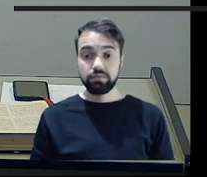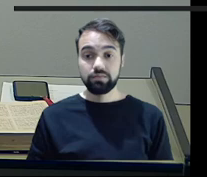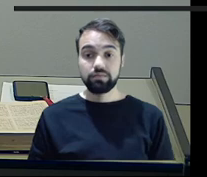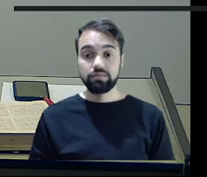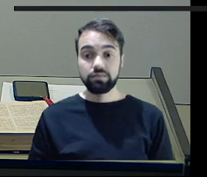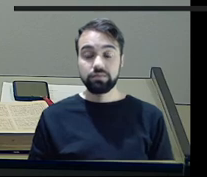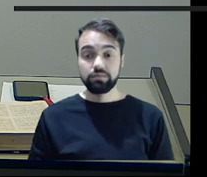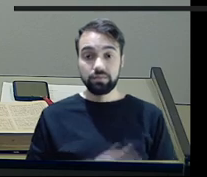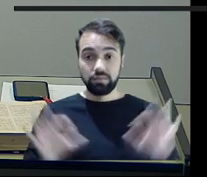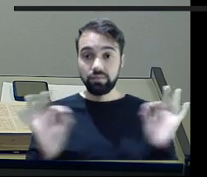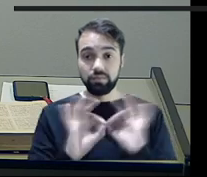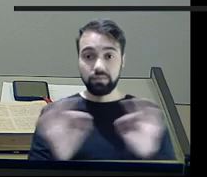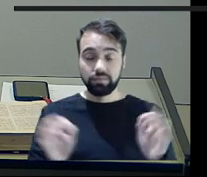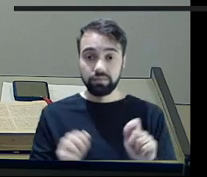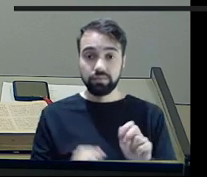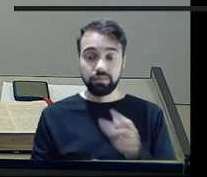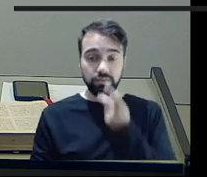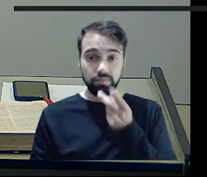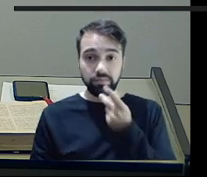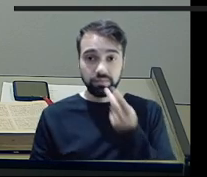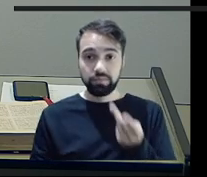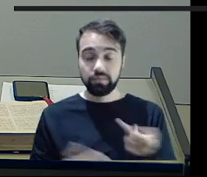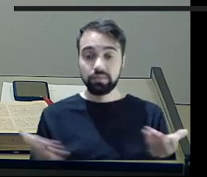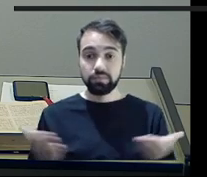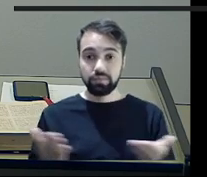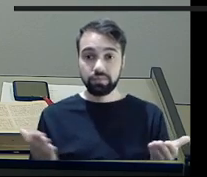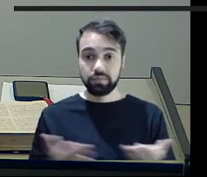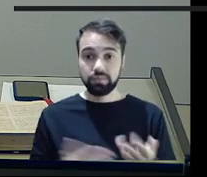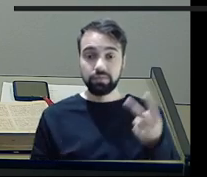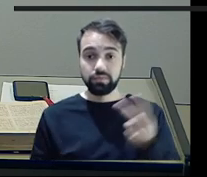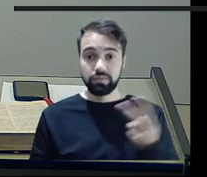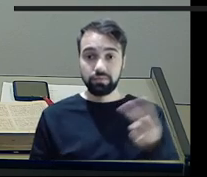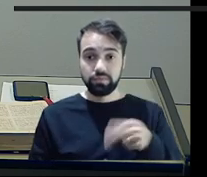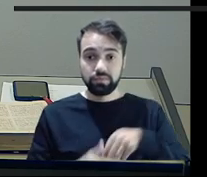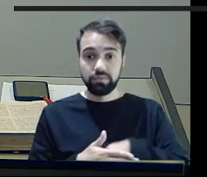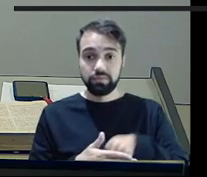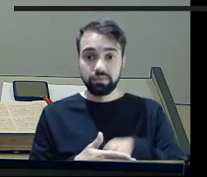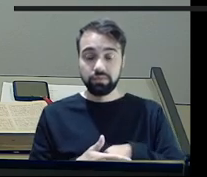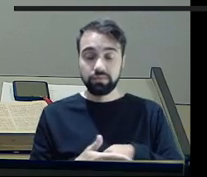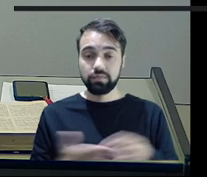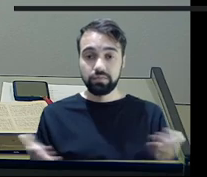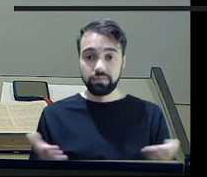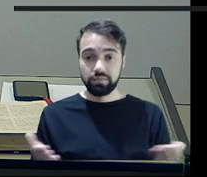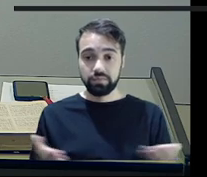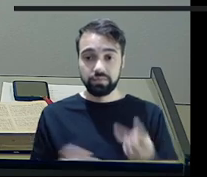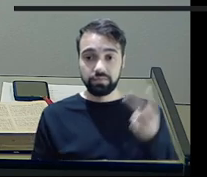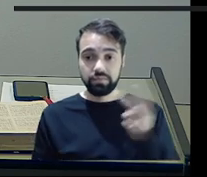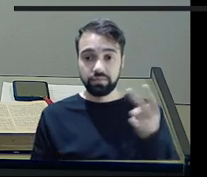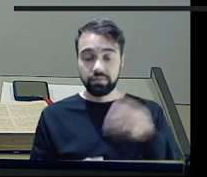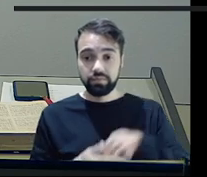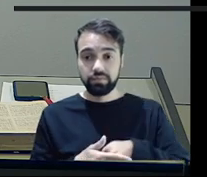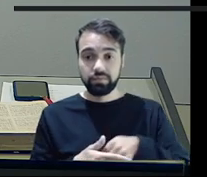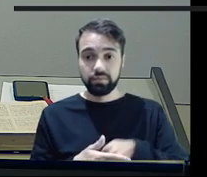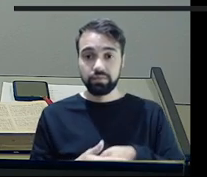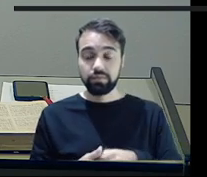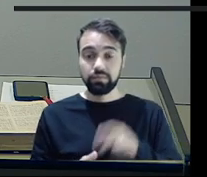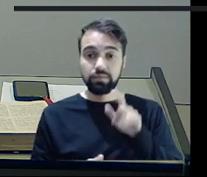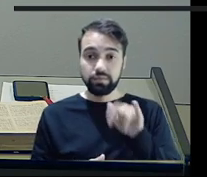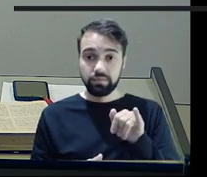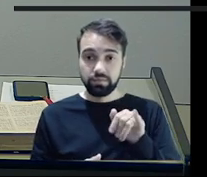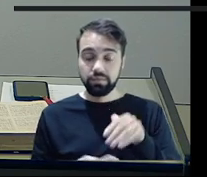Ninguém mais querendo fazer o uso da palavra, coloco em segunda votação. Está em segunda votação. Os que forem a